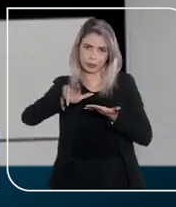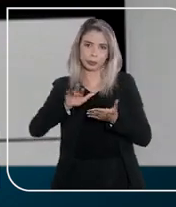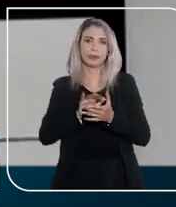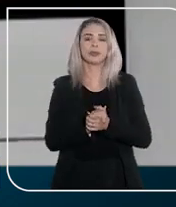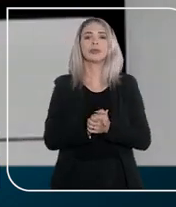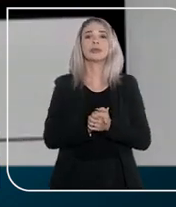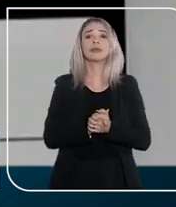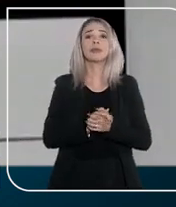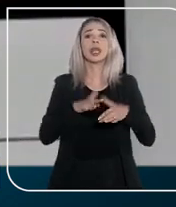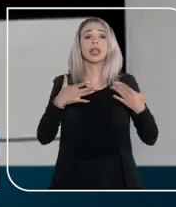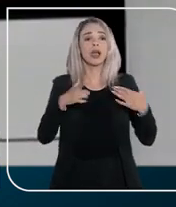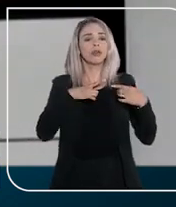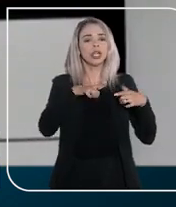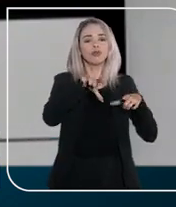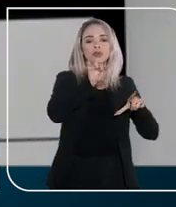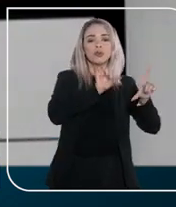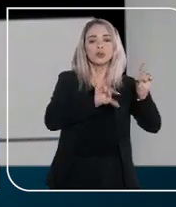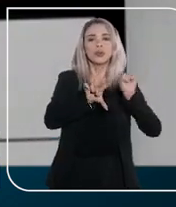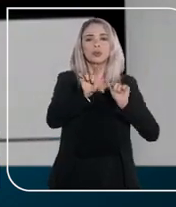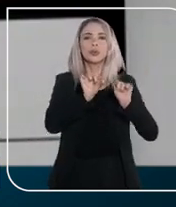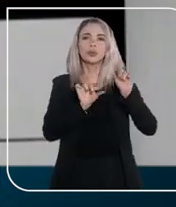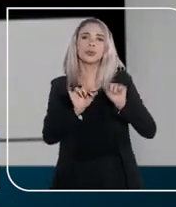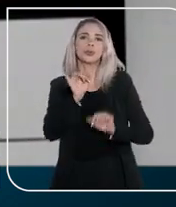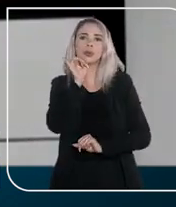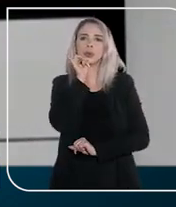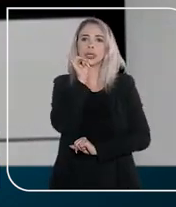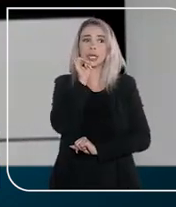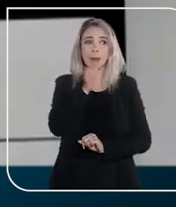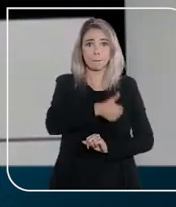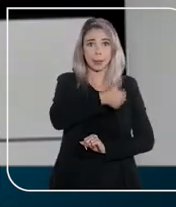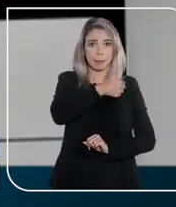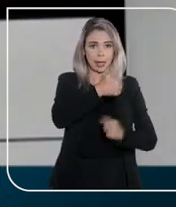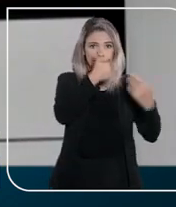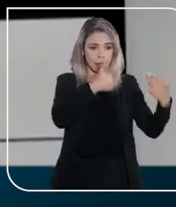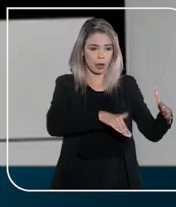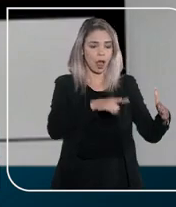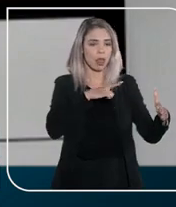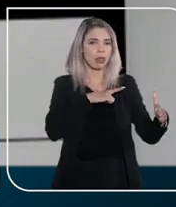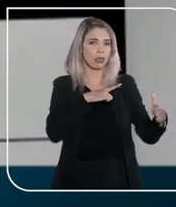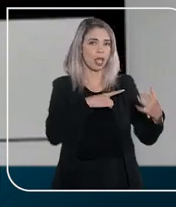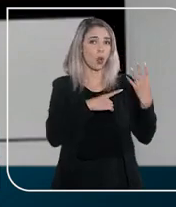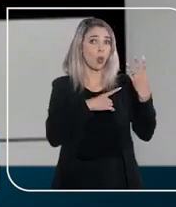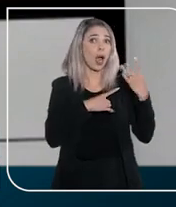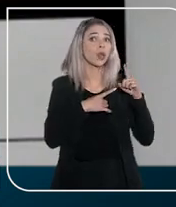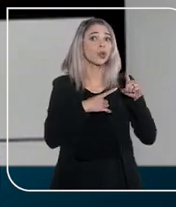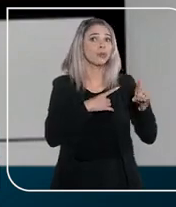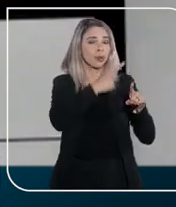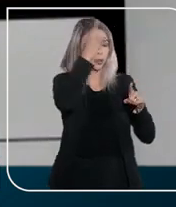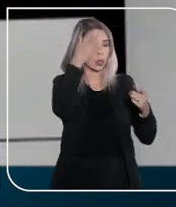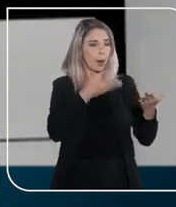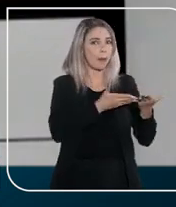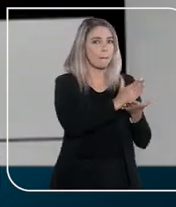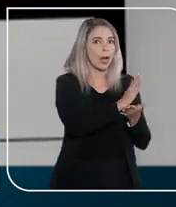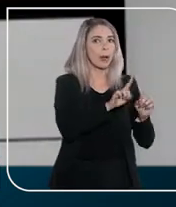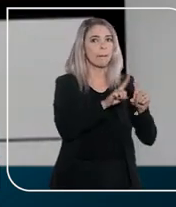as fases, eu vou selecionando. Vamos supor que eu, na primeira fase, pegue 4.000 candidatos, sendo que eu tenho 500